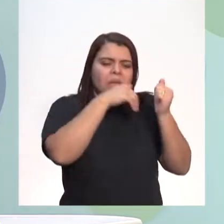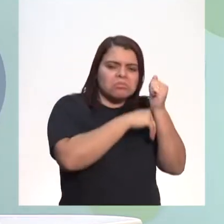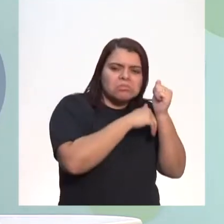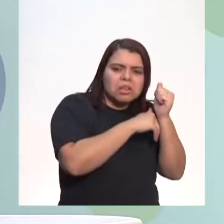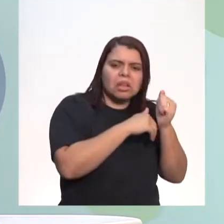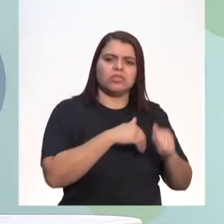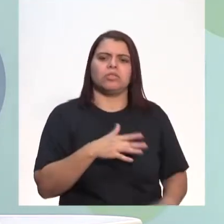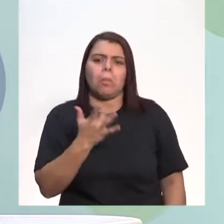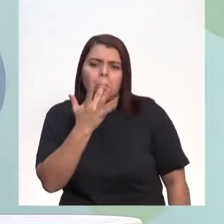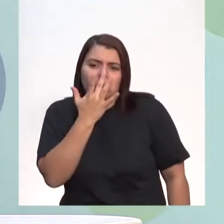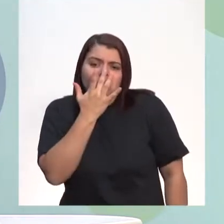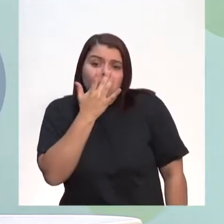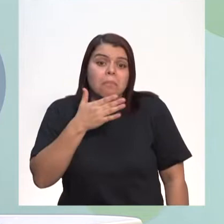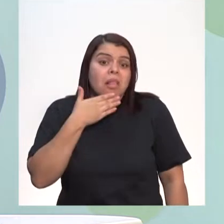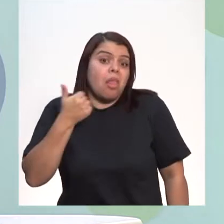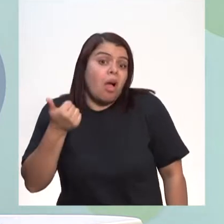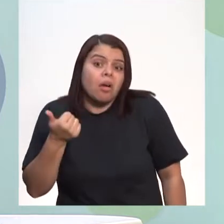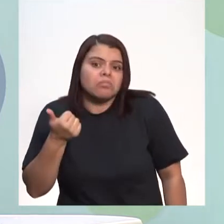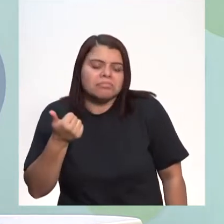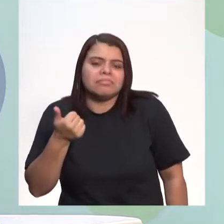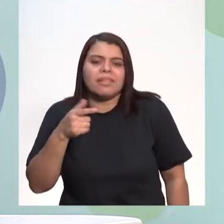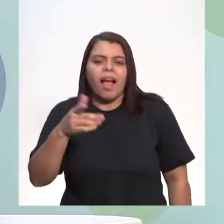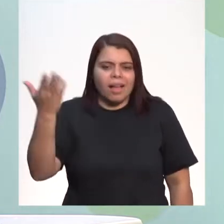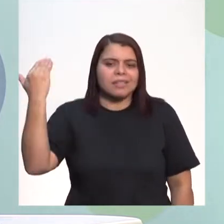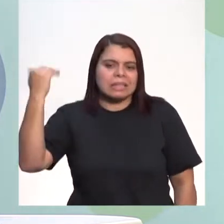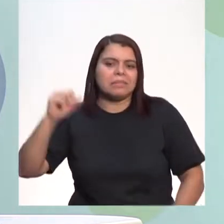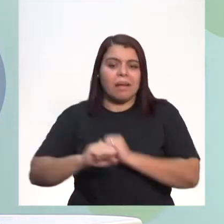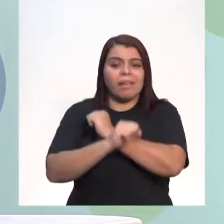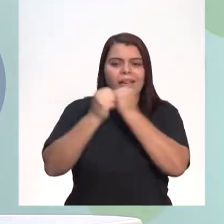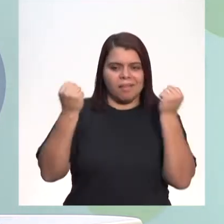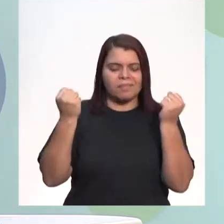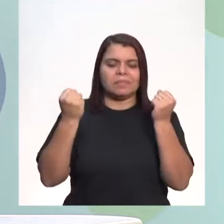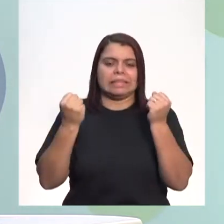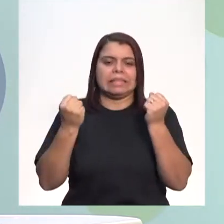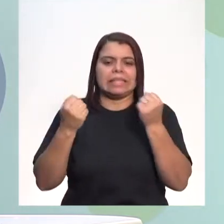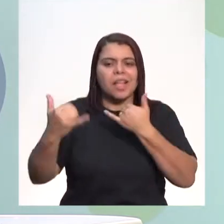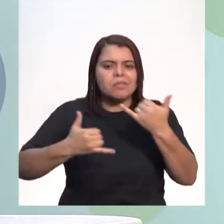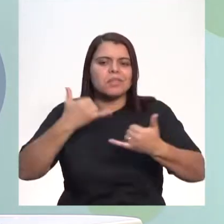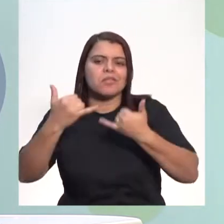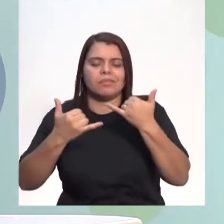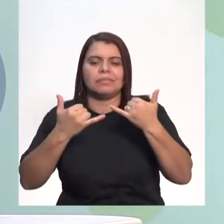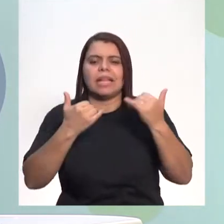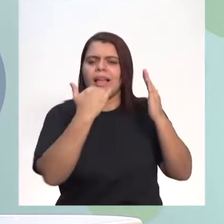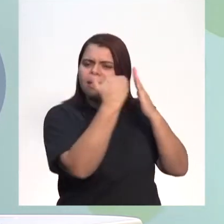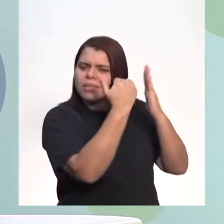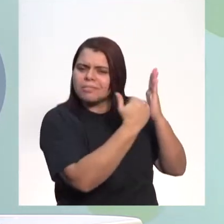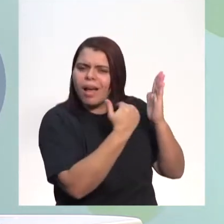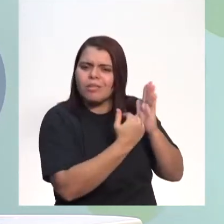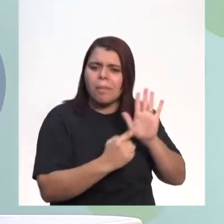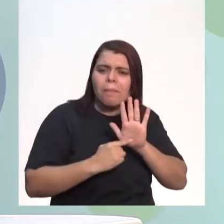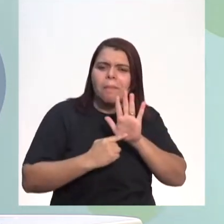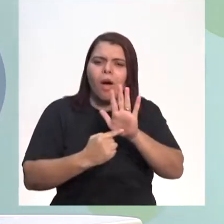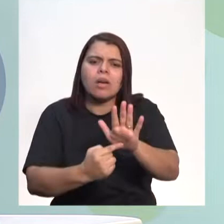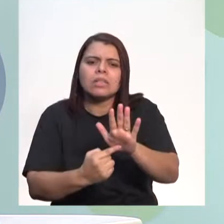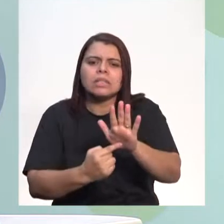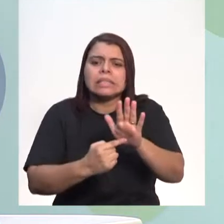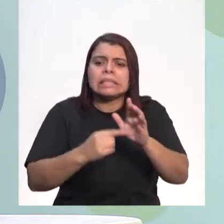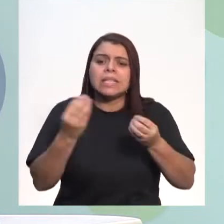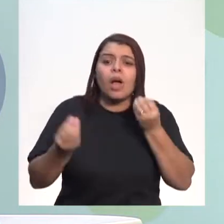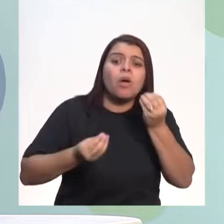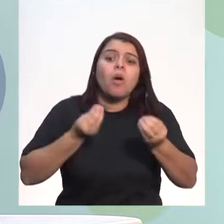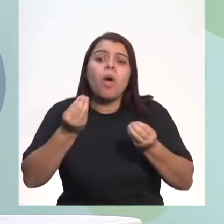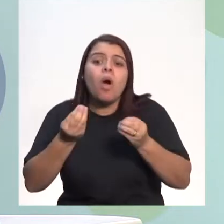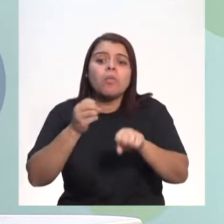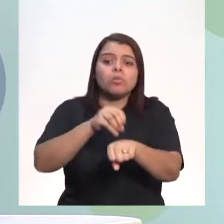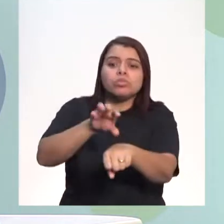brinquei aqui na fala da manhã, né? As pautas, elas trazem uma proposta, e claro que a gente sempre indica materiais